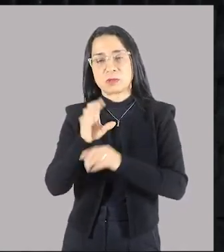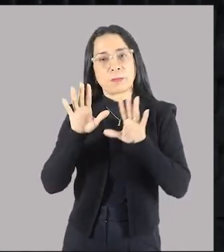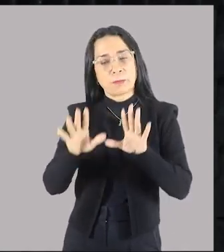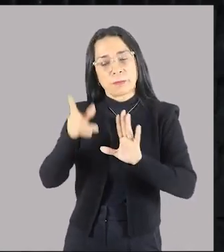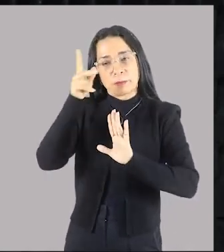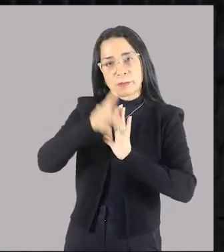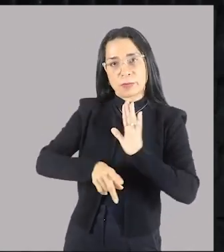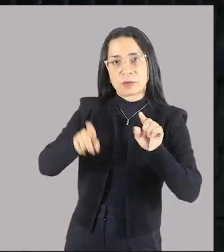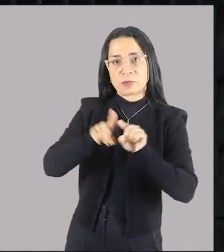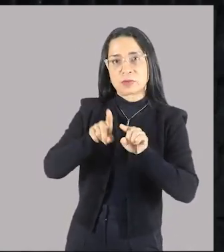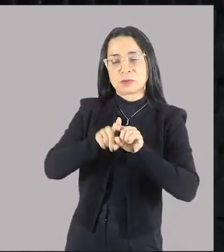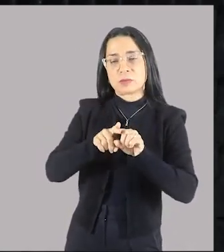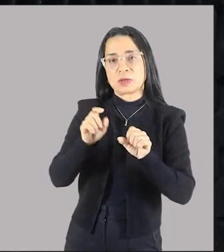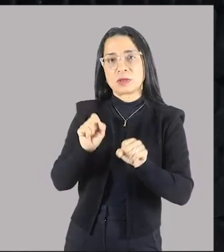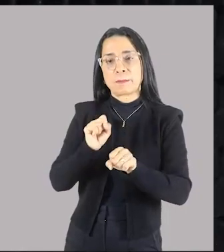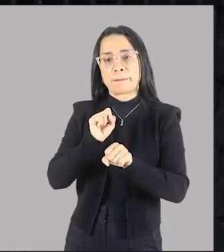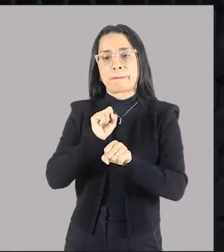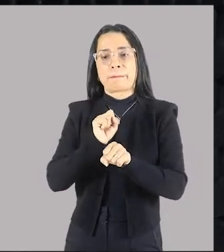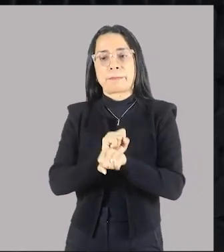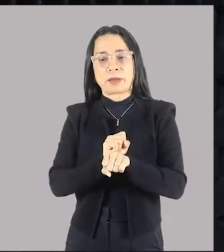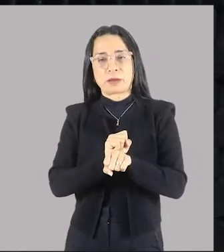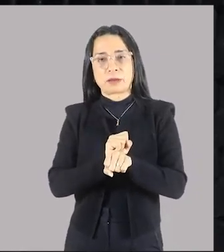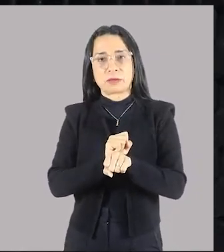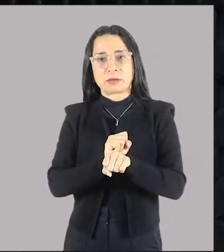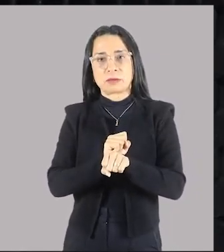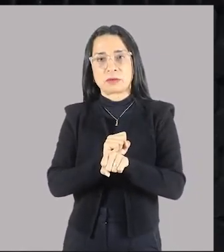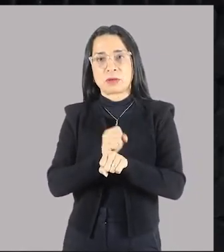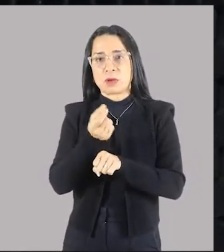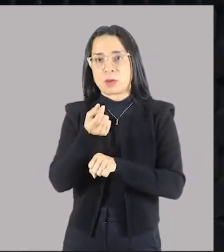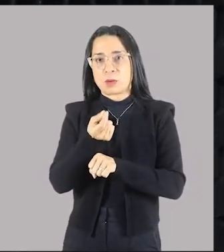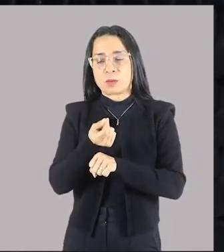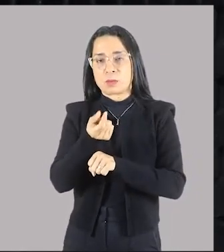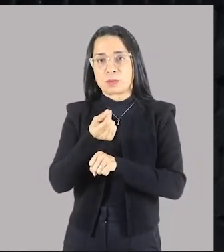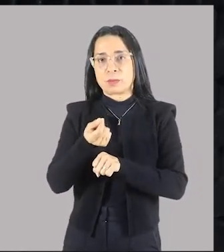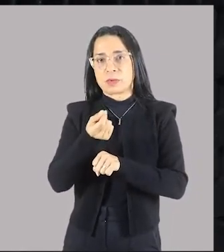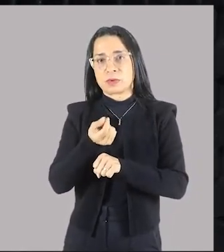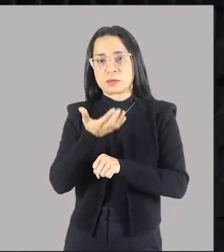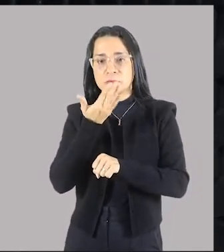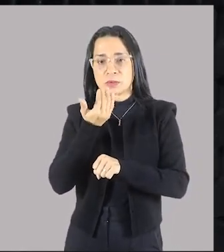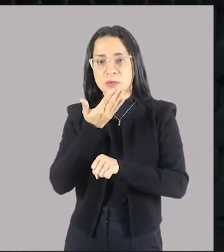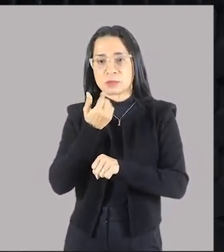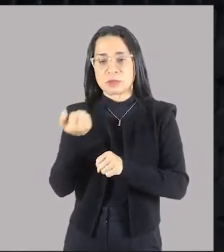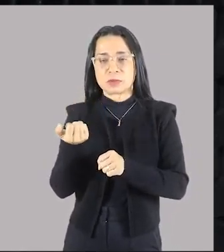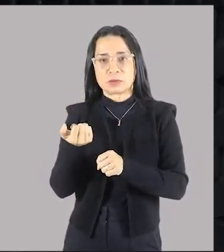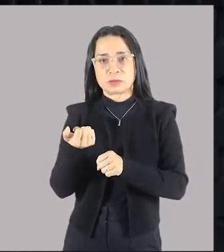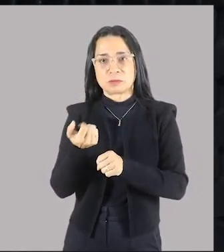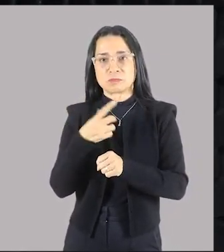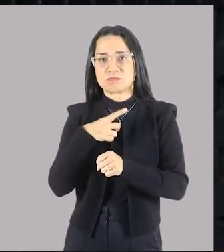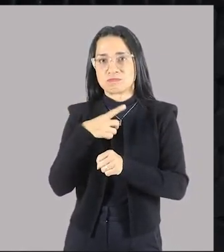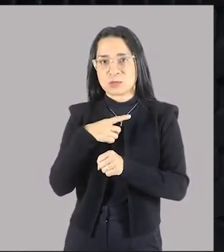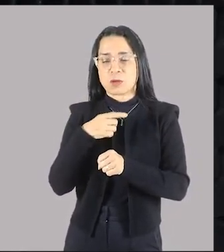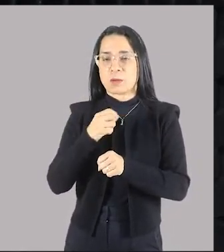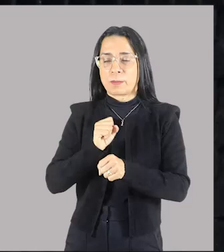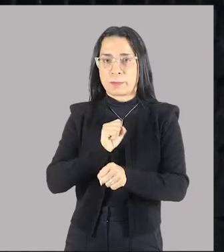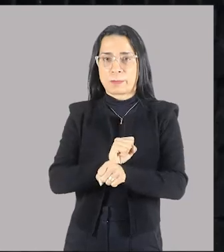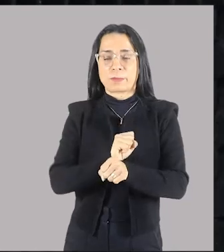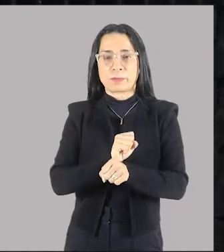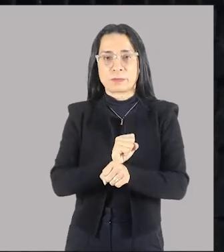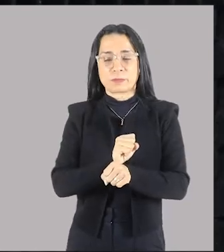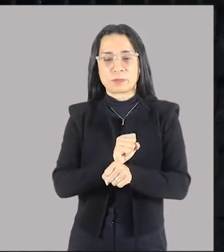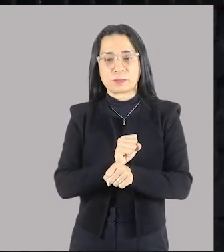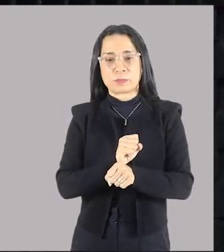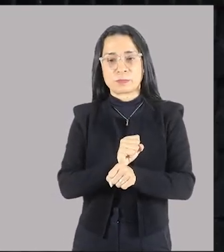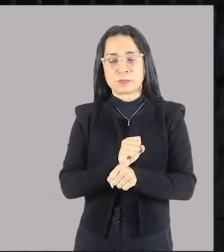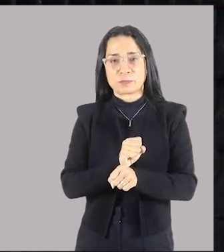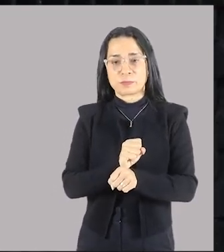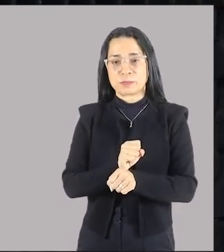os preços dos alimentos. Há o congelamento dos preços dos alimentos e até mesmo de